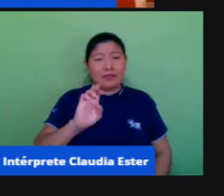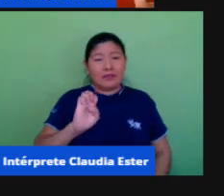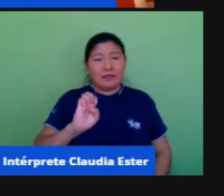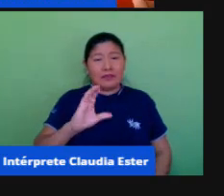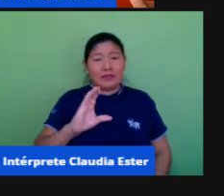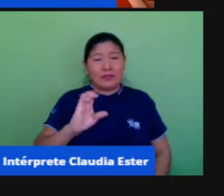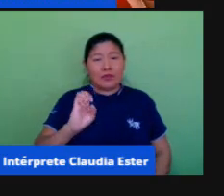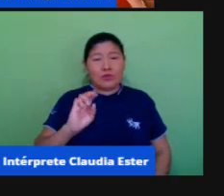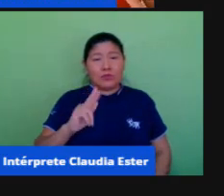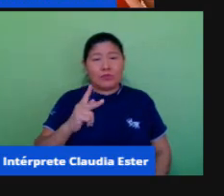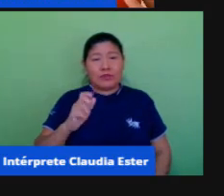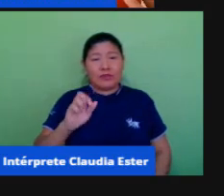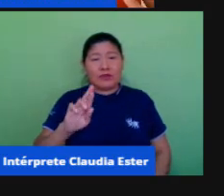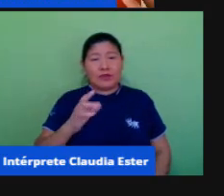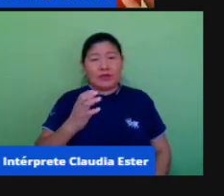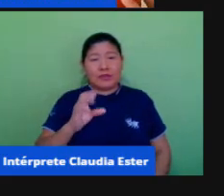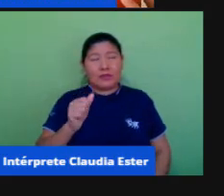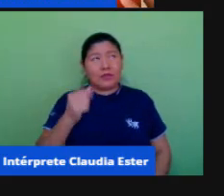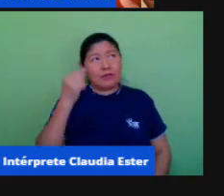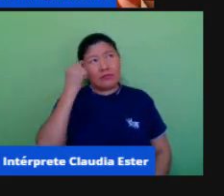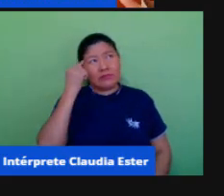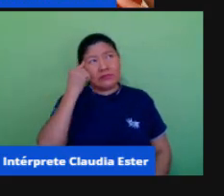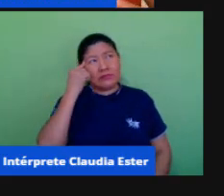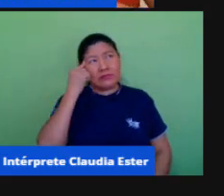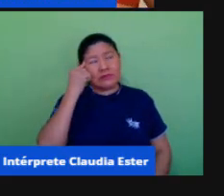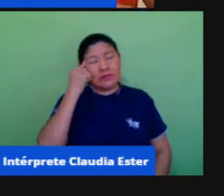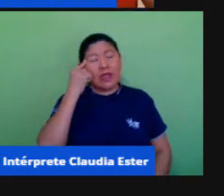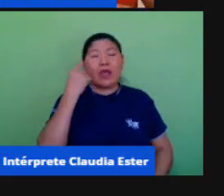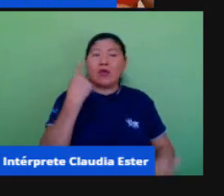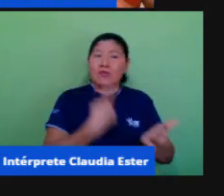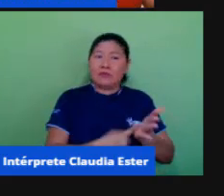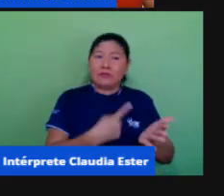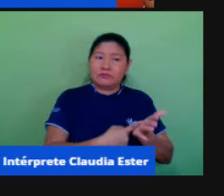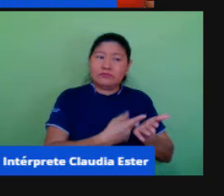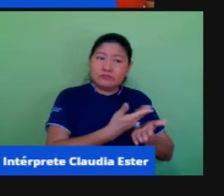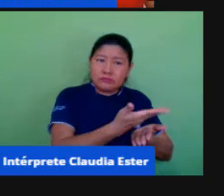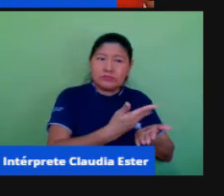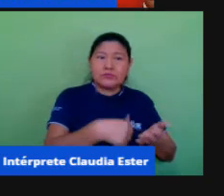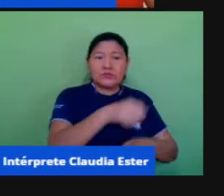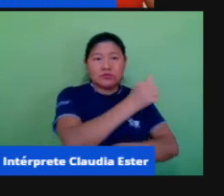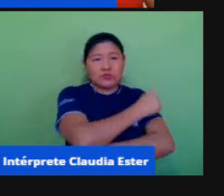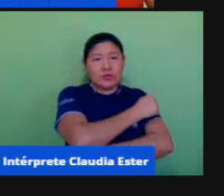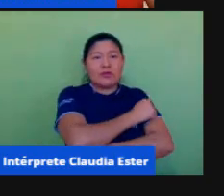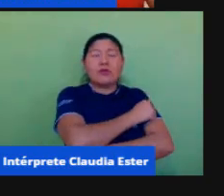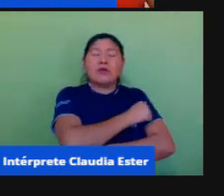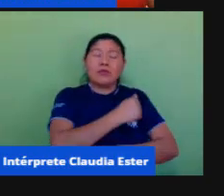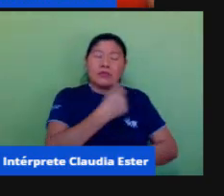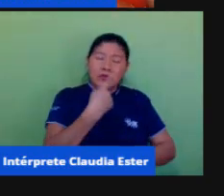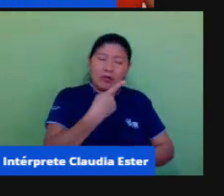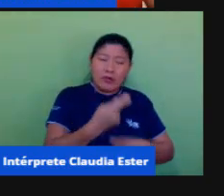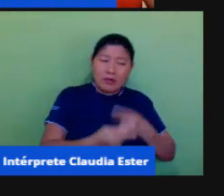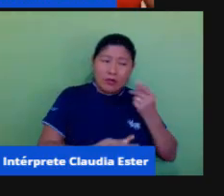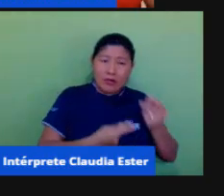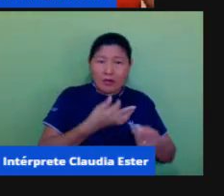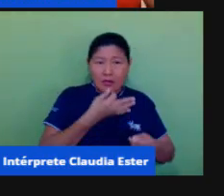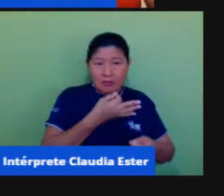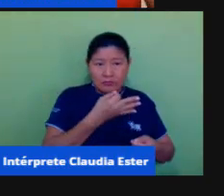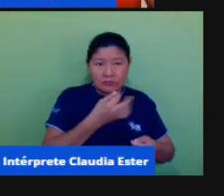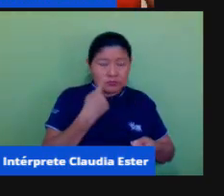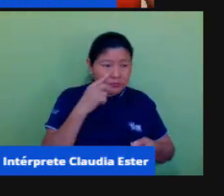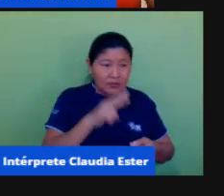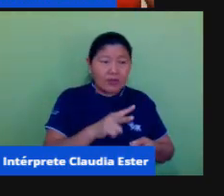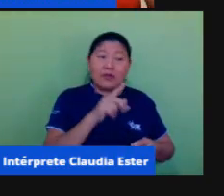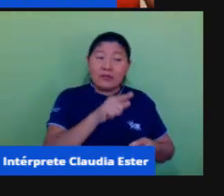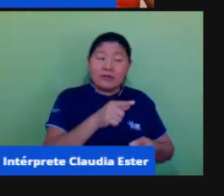esses alunos e comecei a fazer, indicar para eles estudarem por meio de videoaulas,